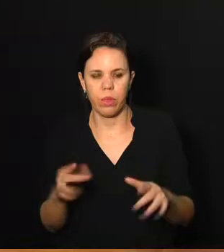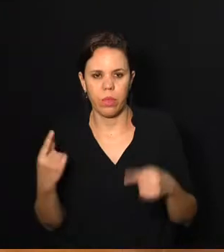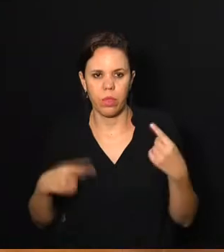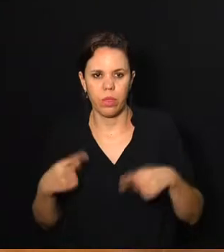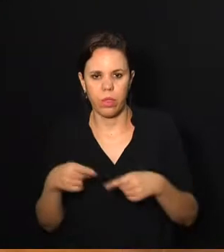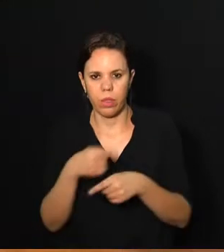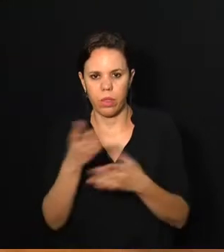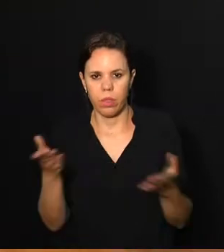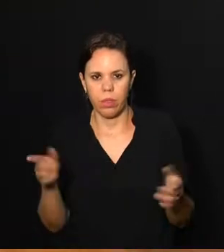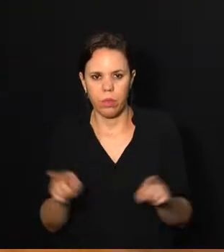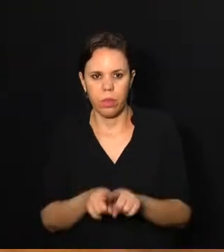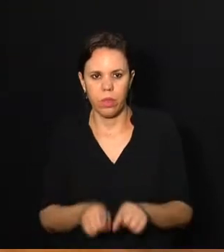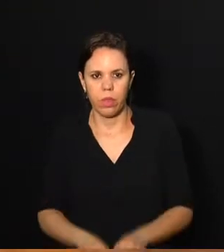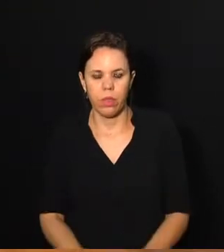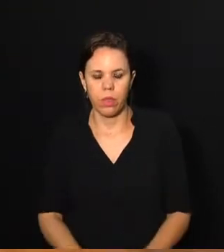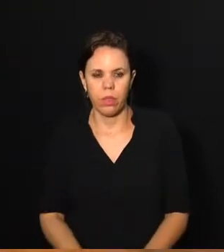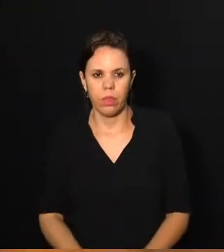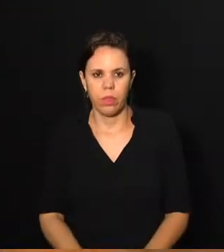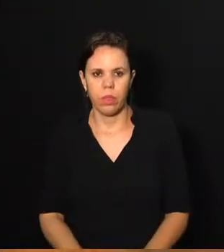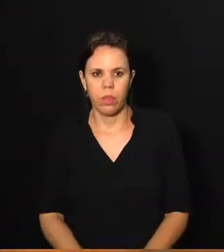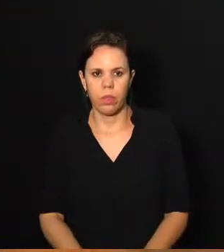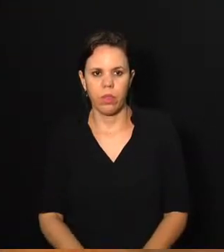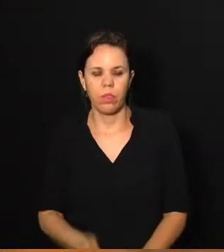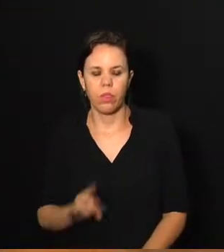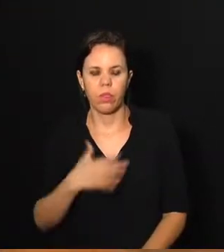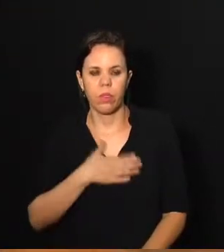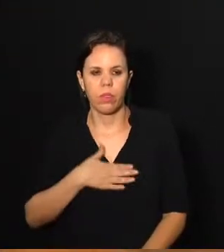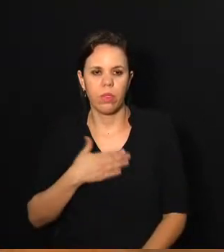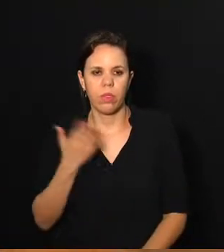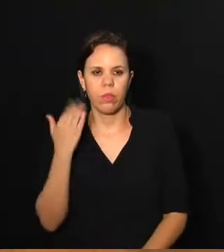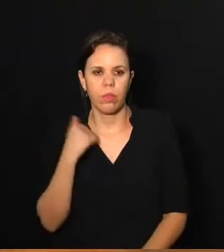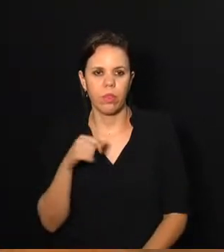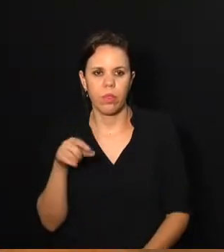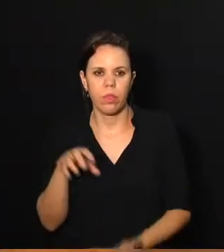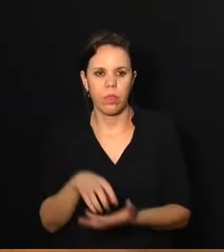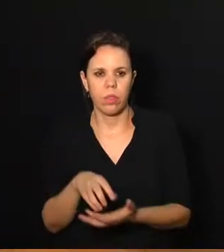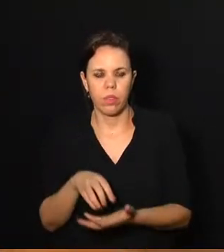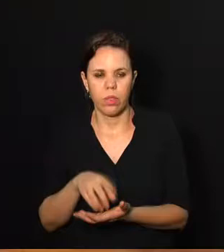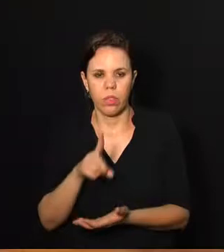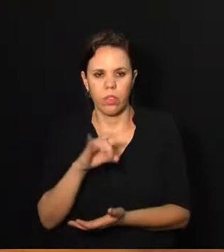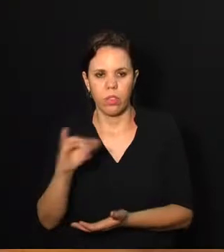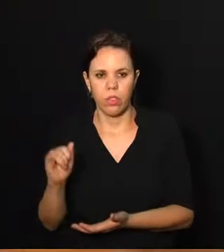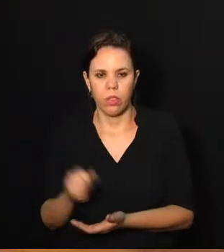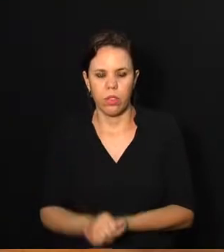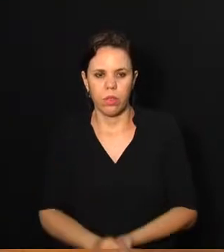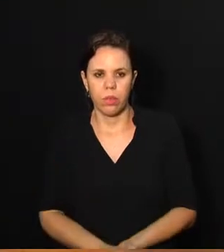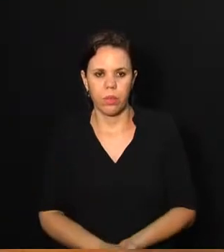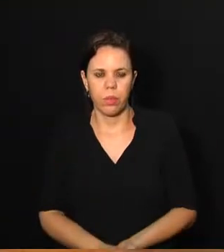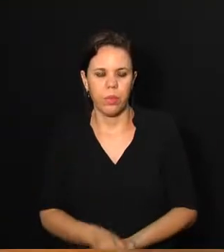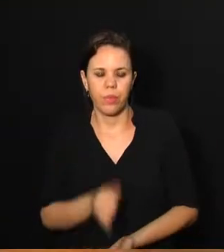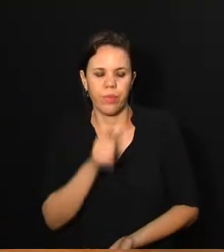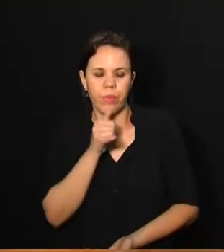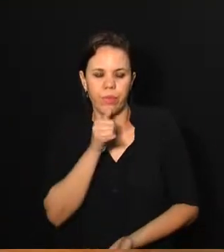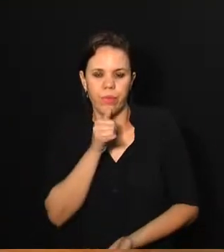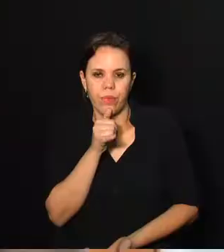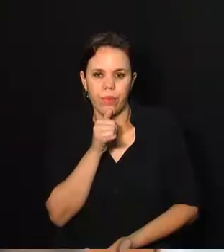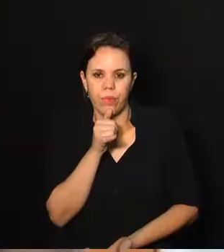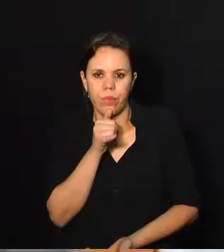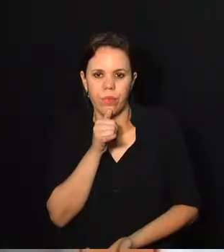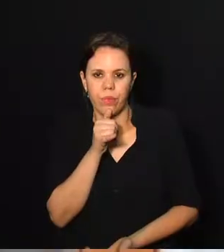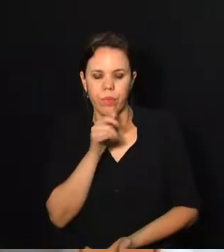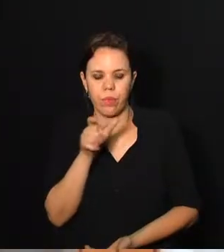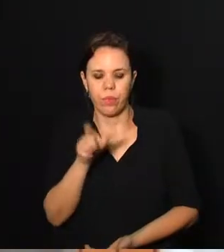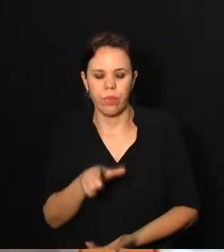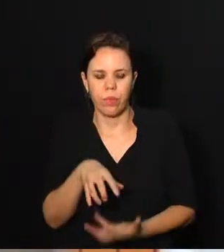para vocês também, para poder... Eu só queria saber, assim, nesse centro-dia, exemplo, o idoso tem que